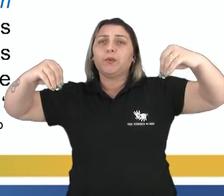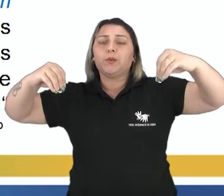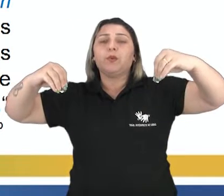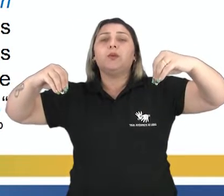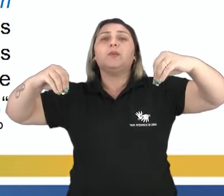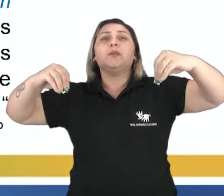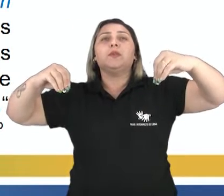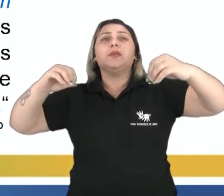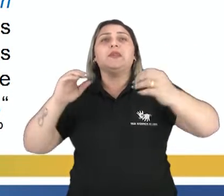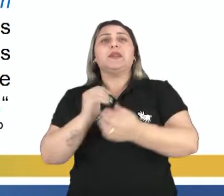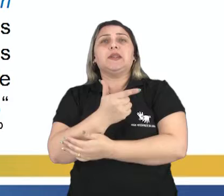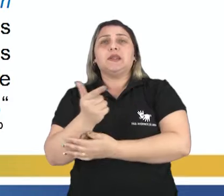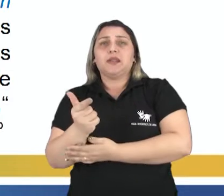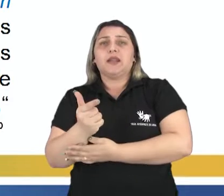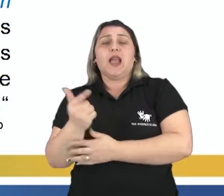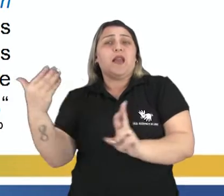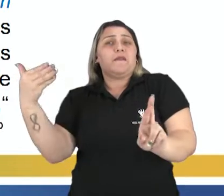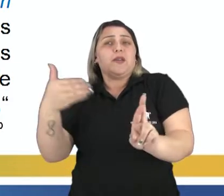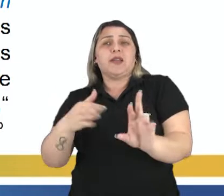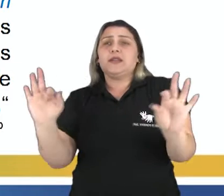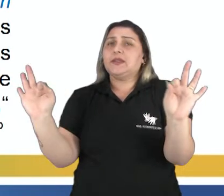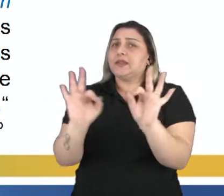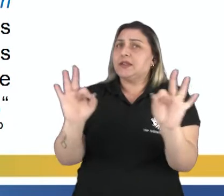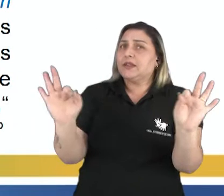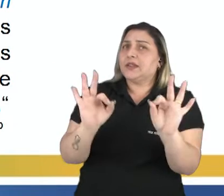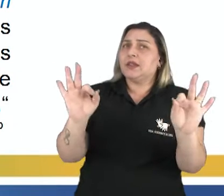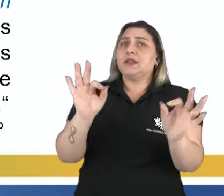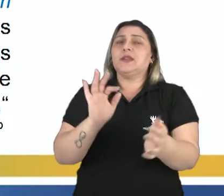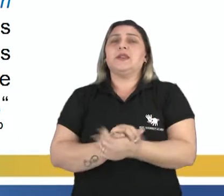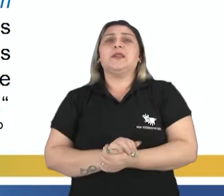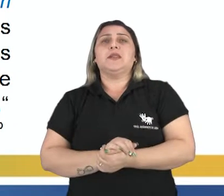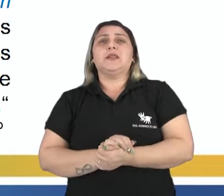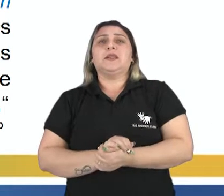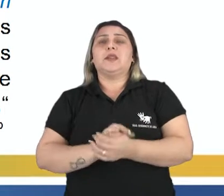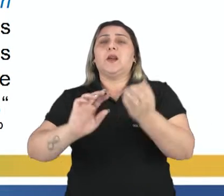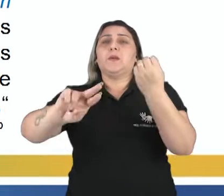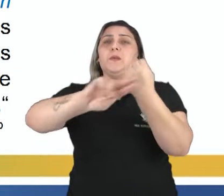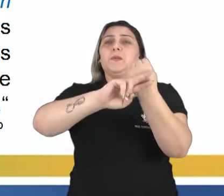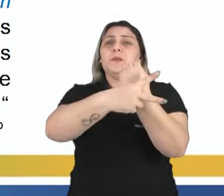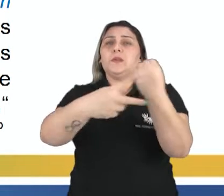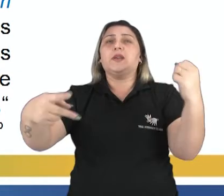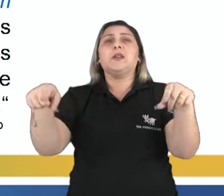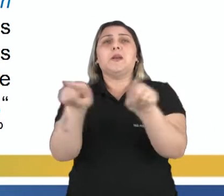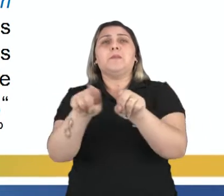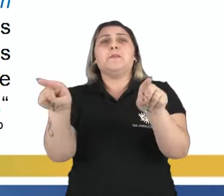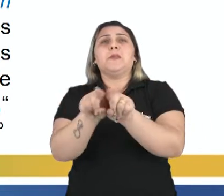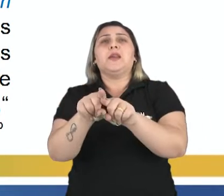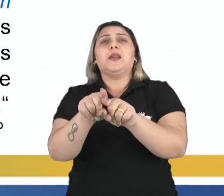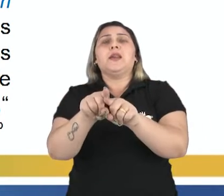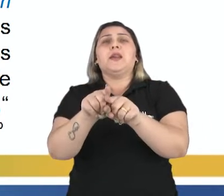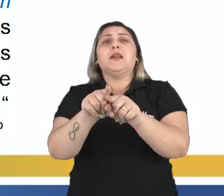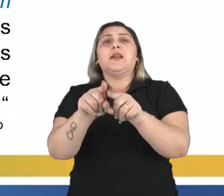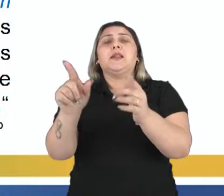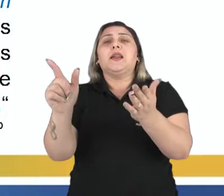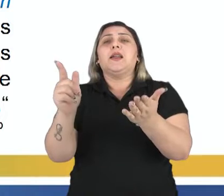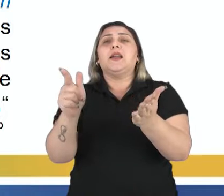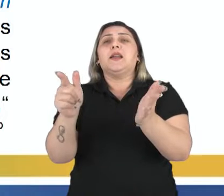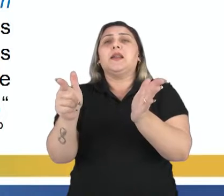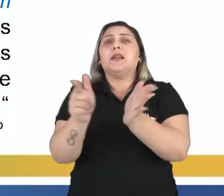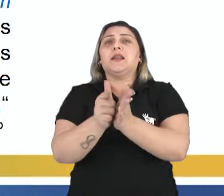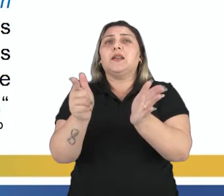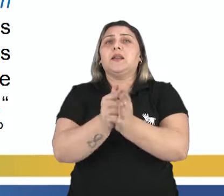sem consistência, nem referência, nem consequência. Está lá na página 110, né? Isso é a